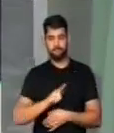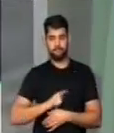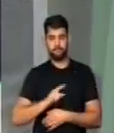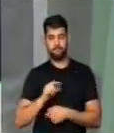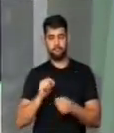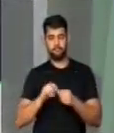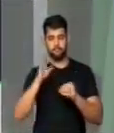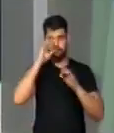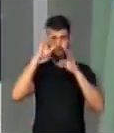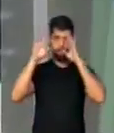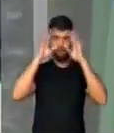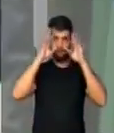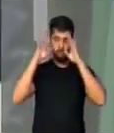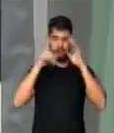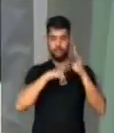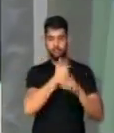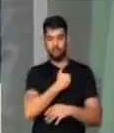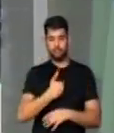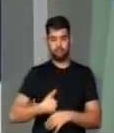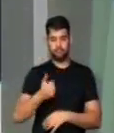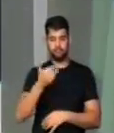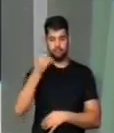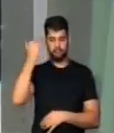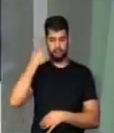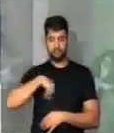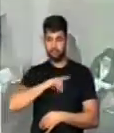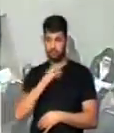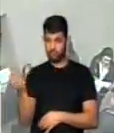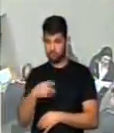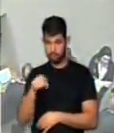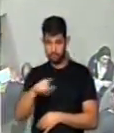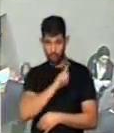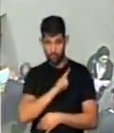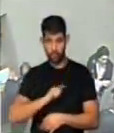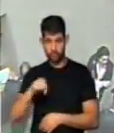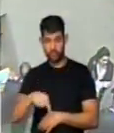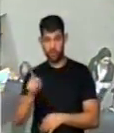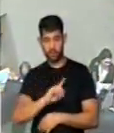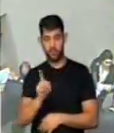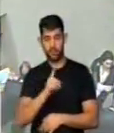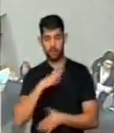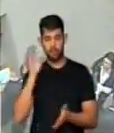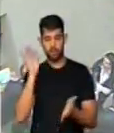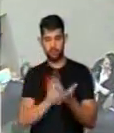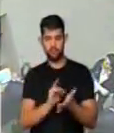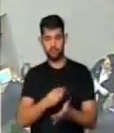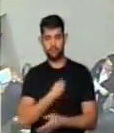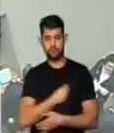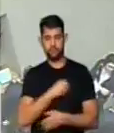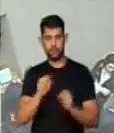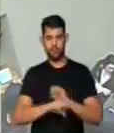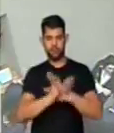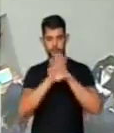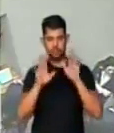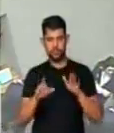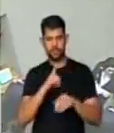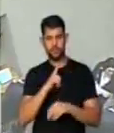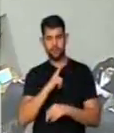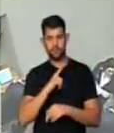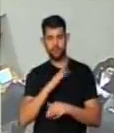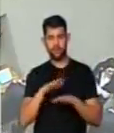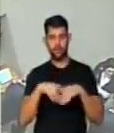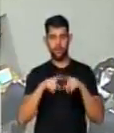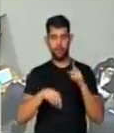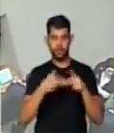da ficção, que é o governo anterior. O nosso governo não, é o governo da realidade, da transparência, com